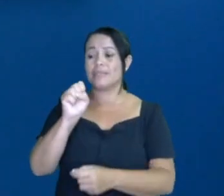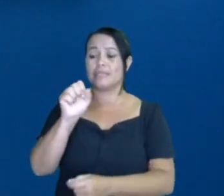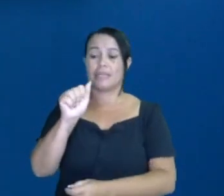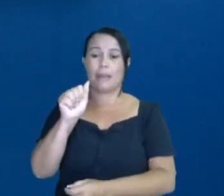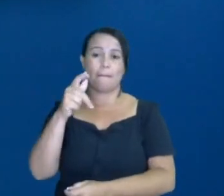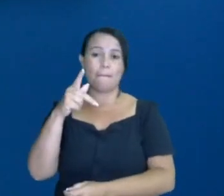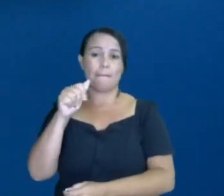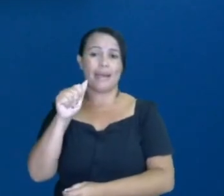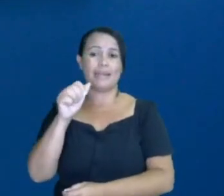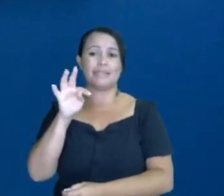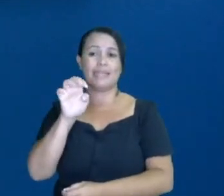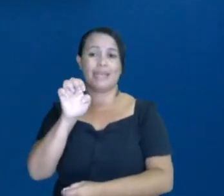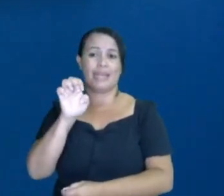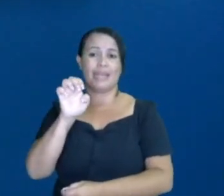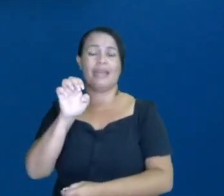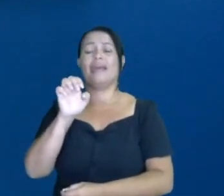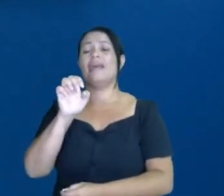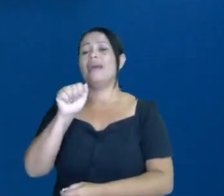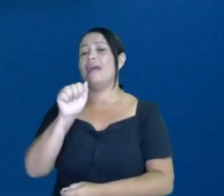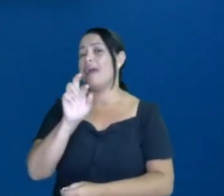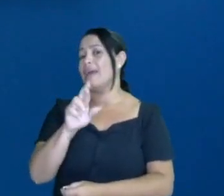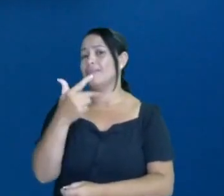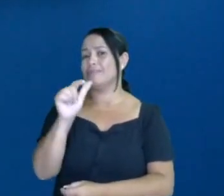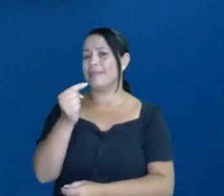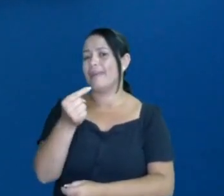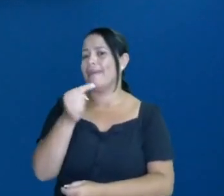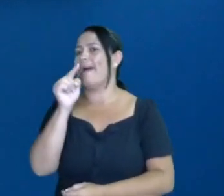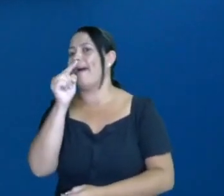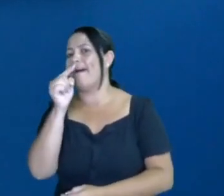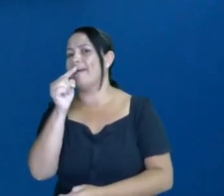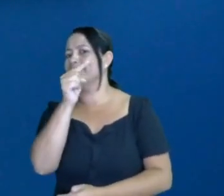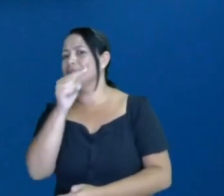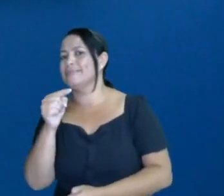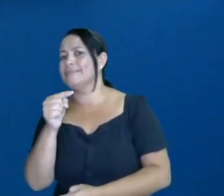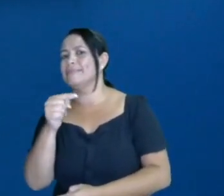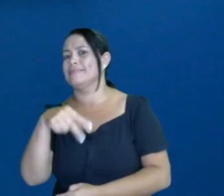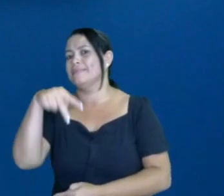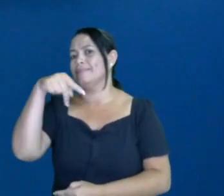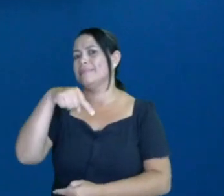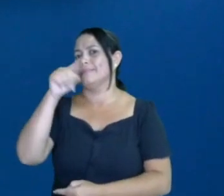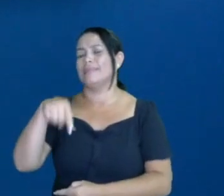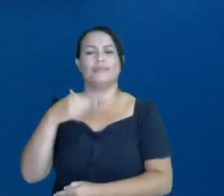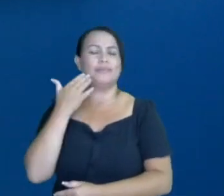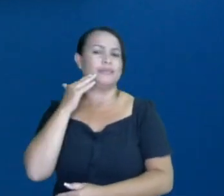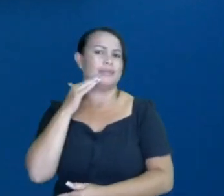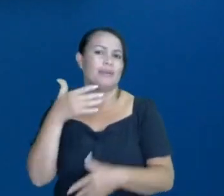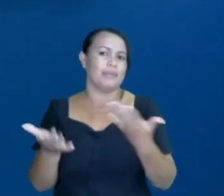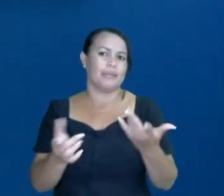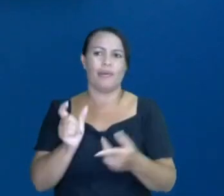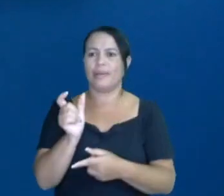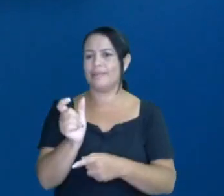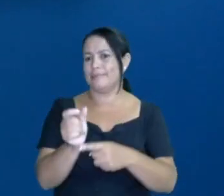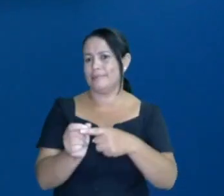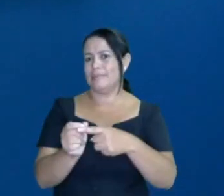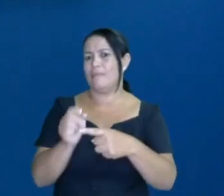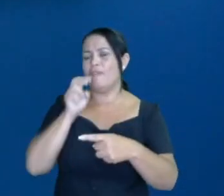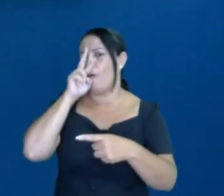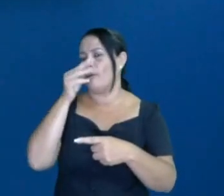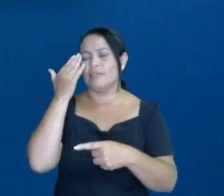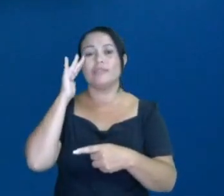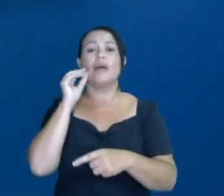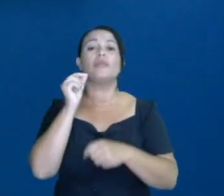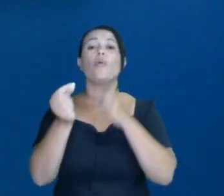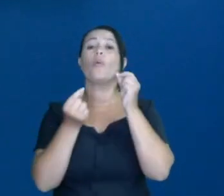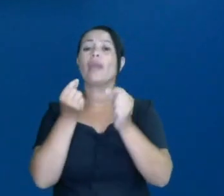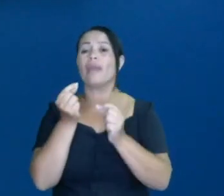acento. Ou seja, você não vai identificar logo de cara a sílaba mais forte. Uma